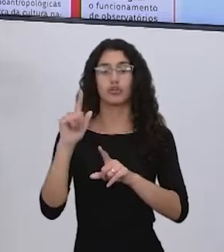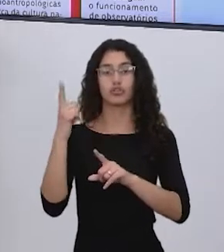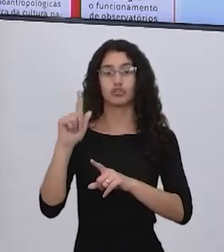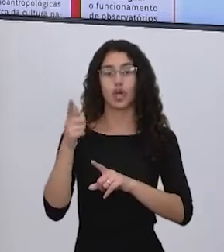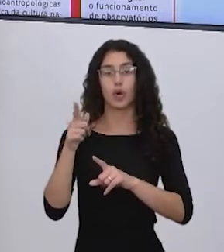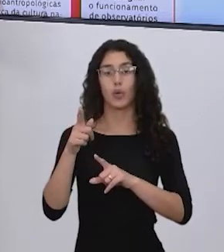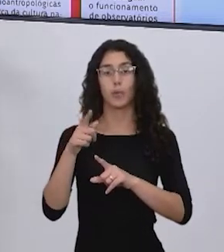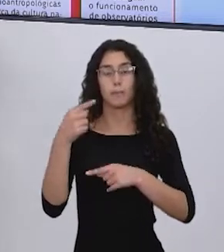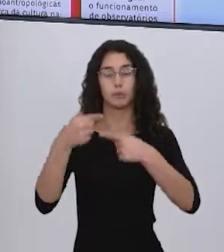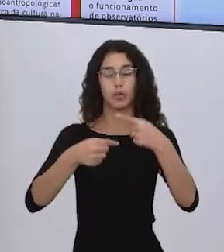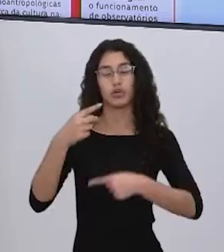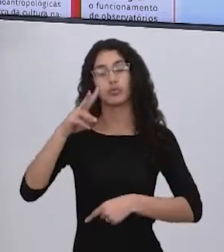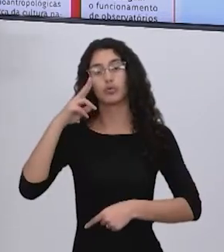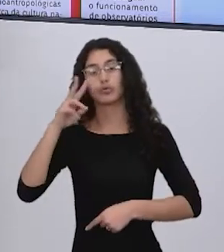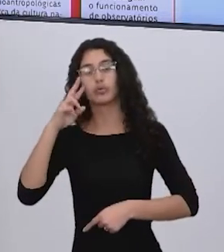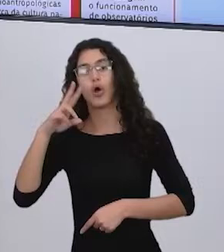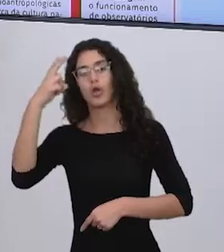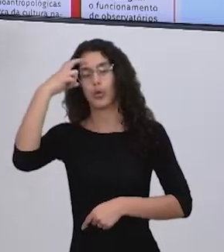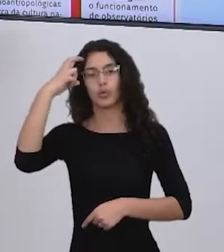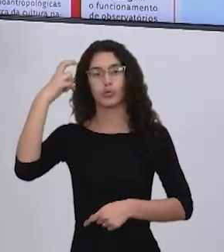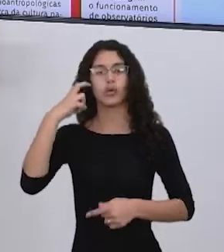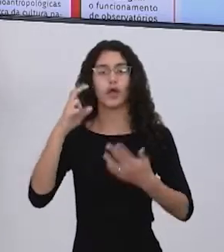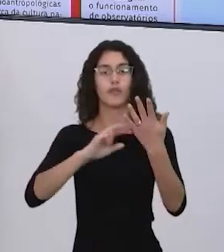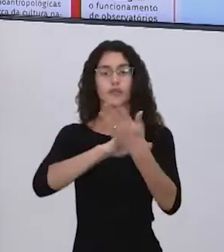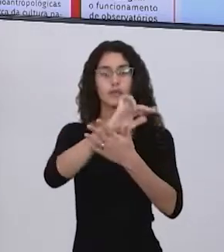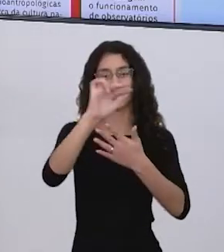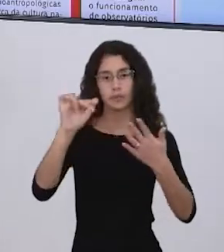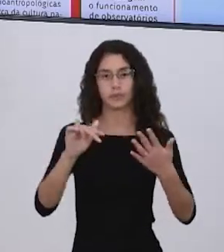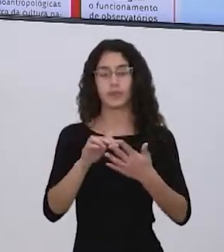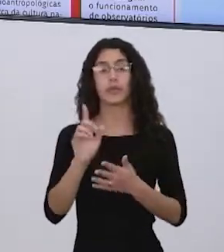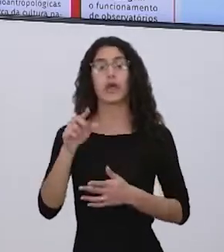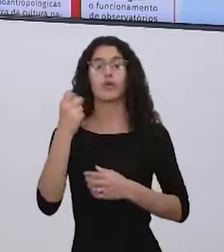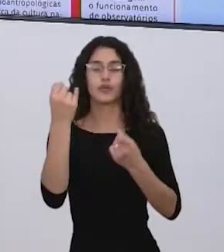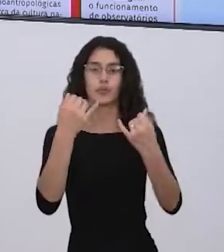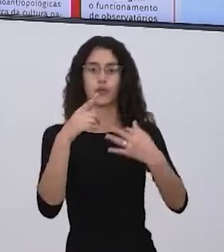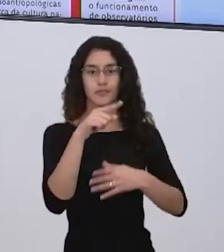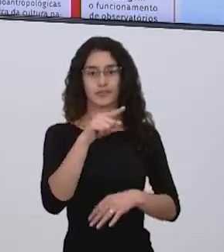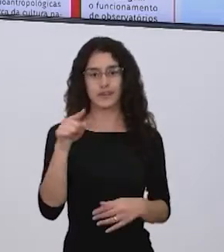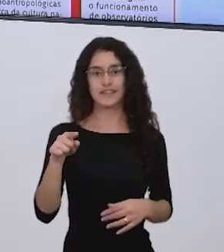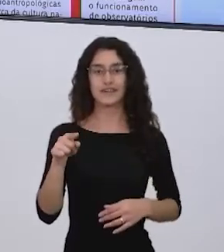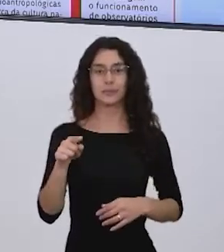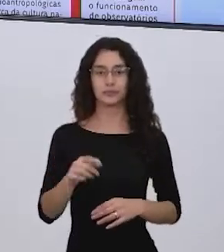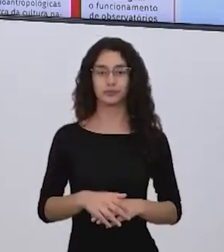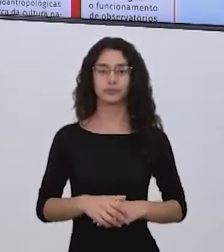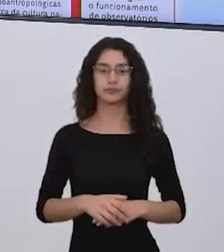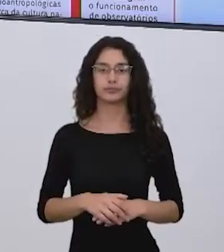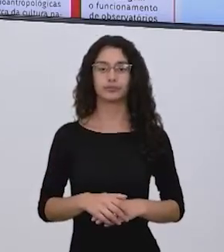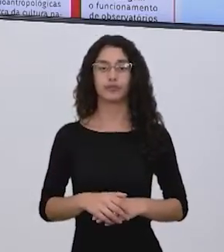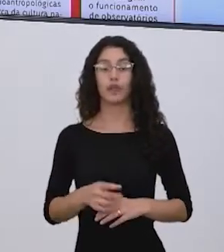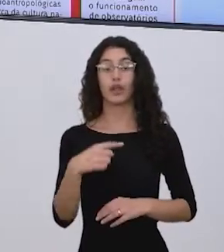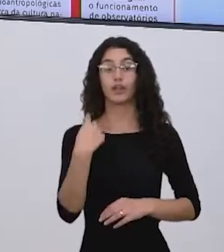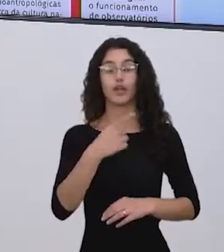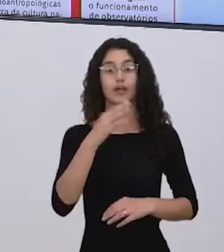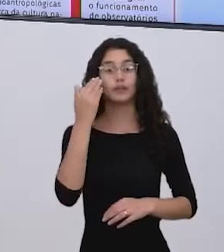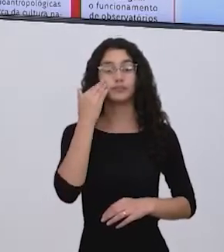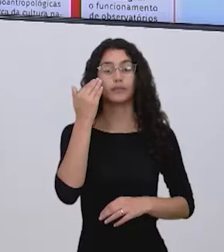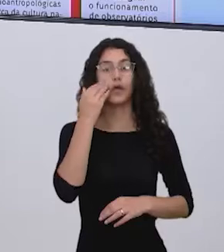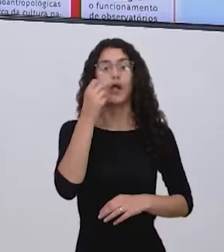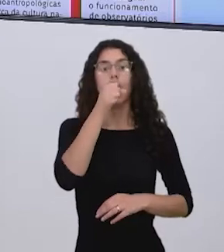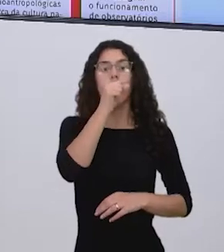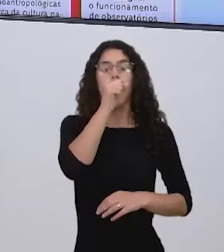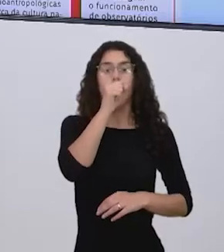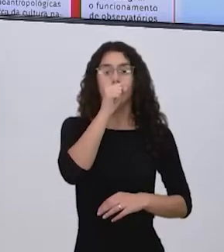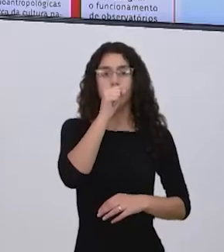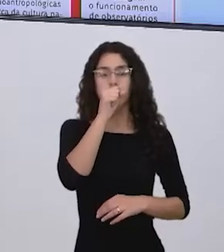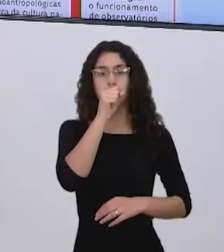geopolítico, histórico, cultural, variável e heterogêneo. Que é isso que eu falei para vocês. A gente entende que existe